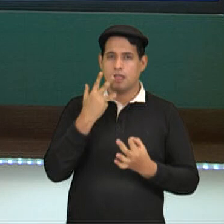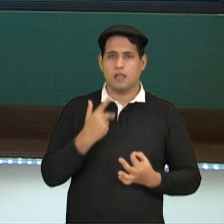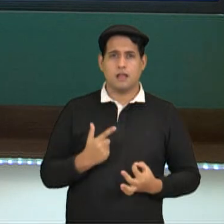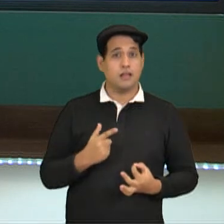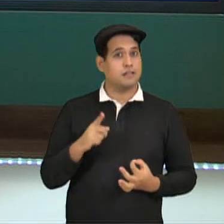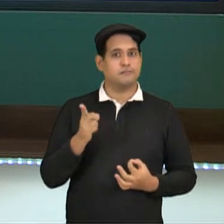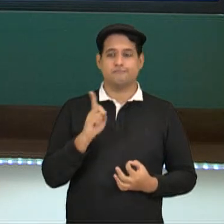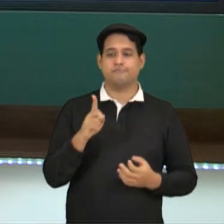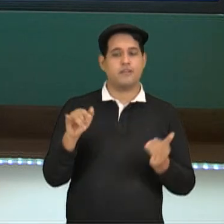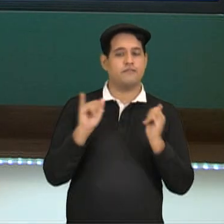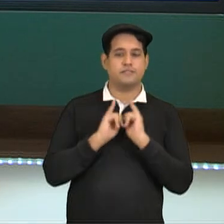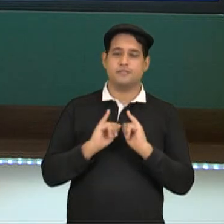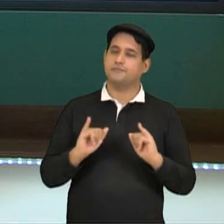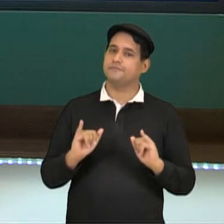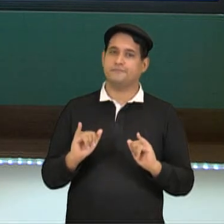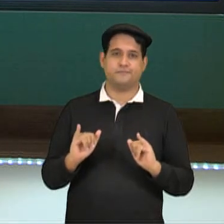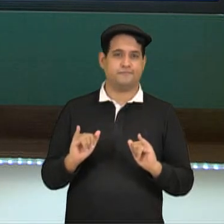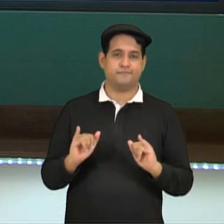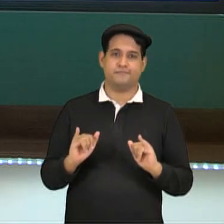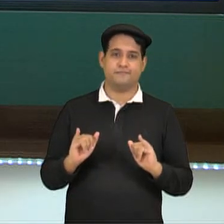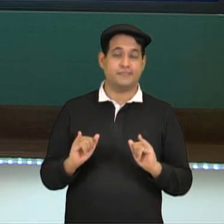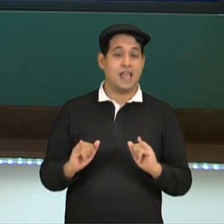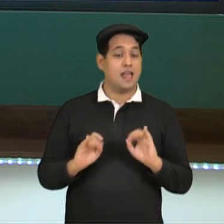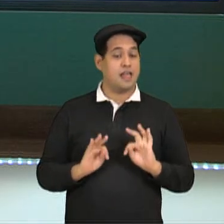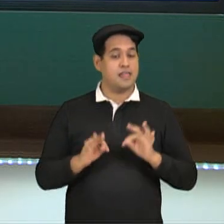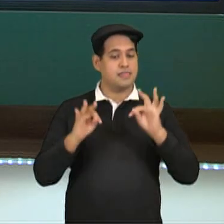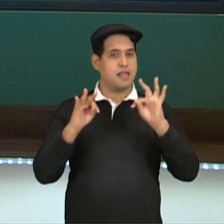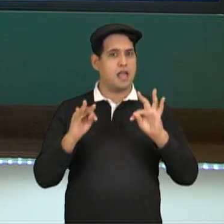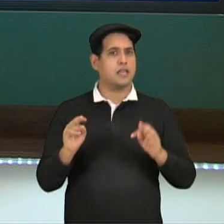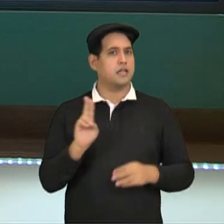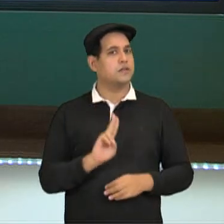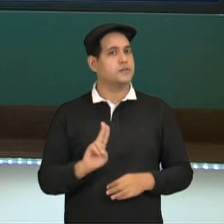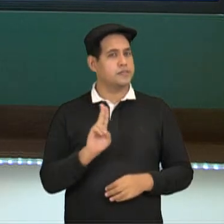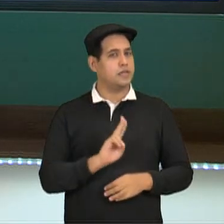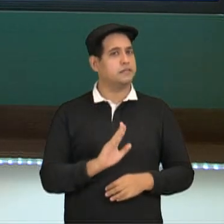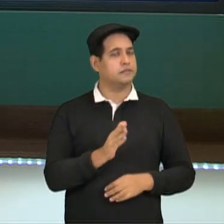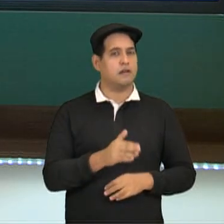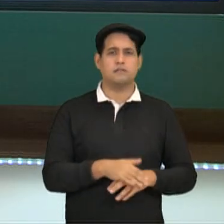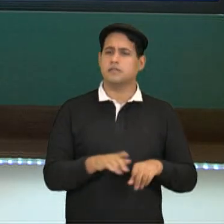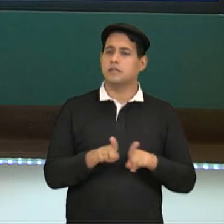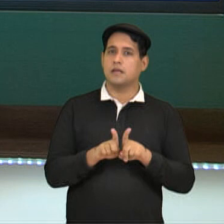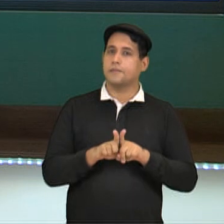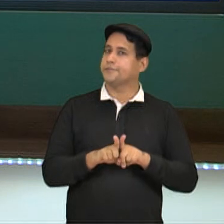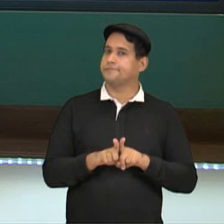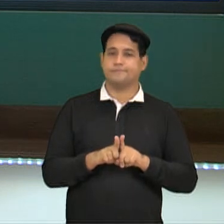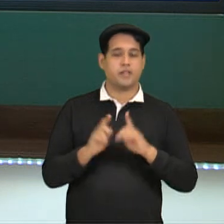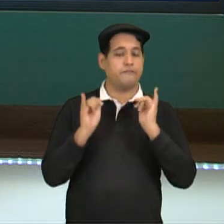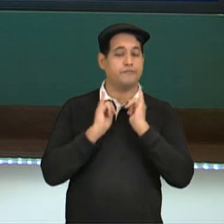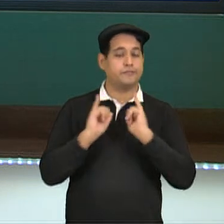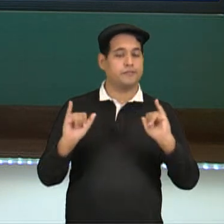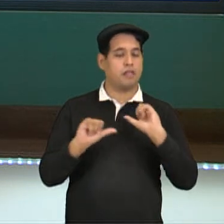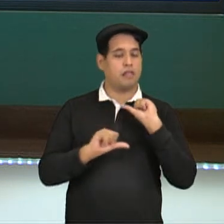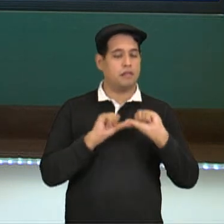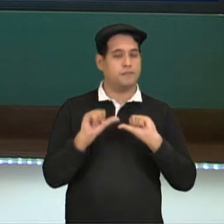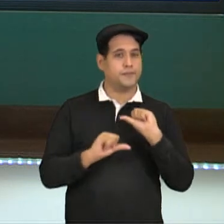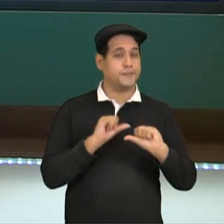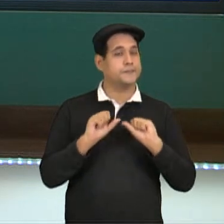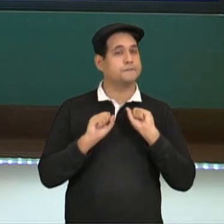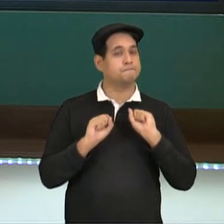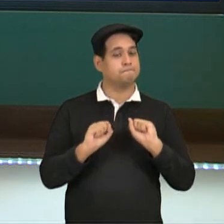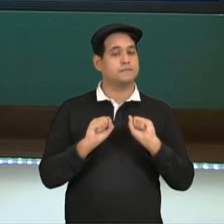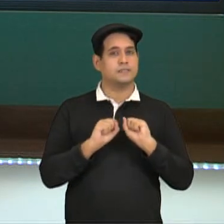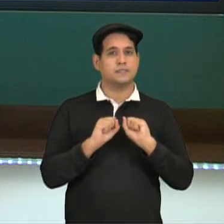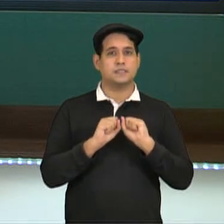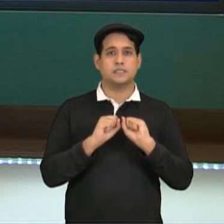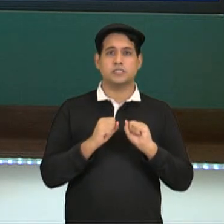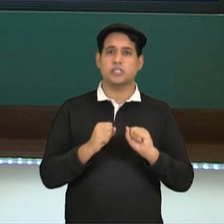não informaram, né, a técnica que foi utilizada e também não falaram que essas mutações poderiam ser transmitidas